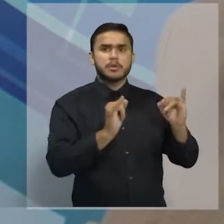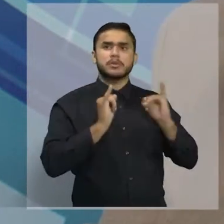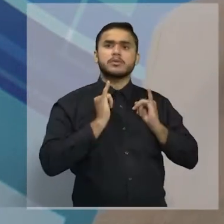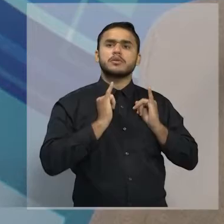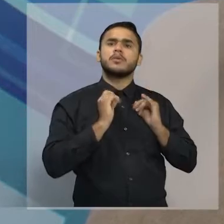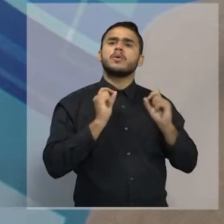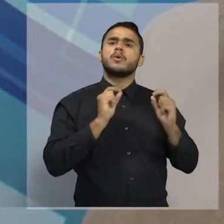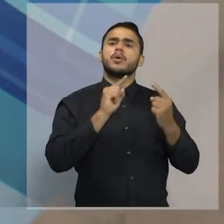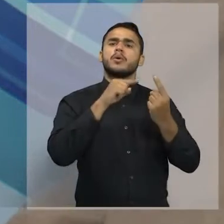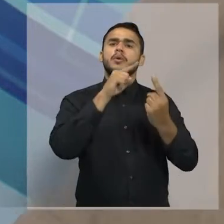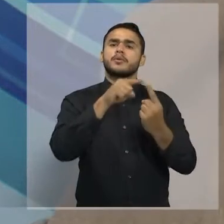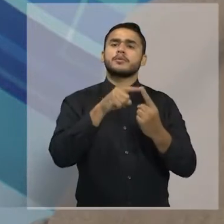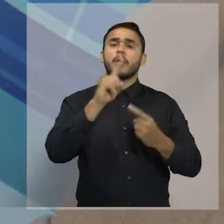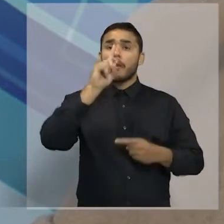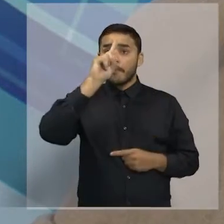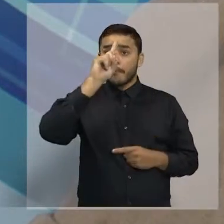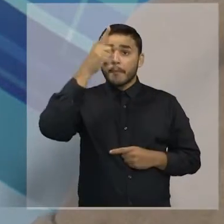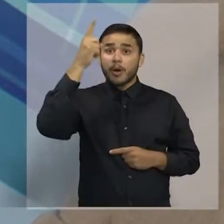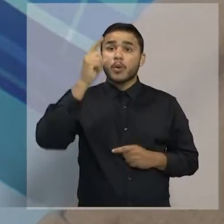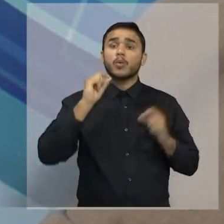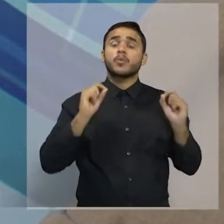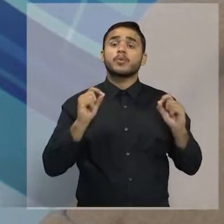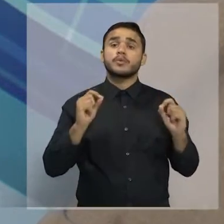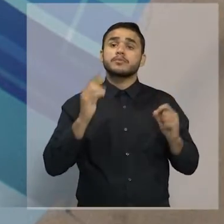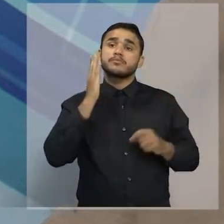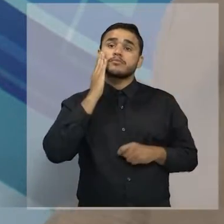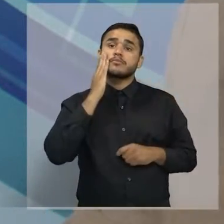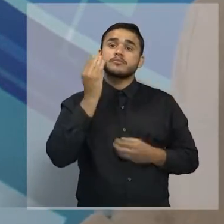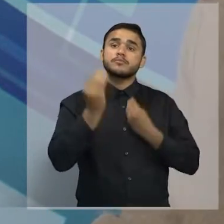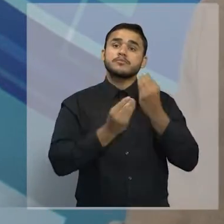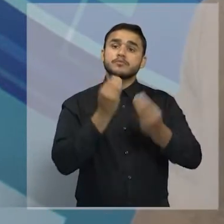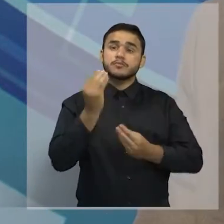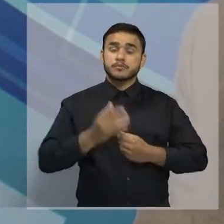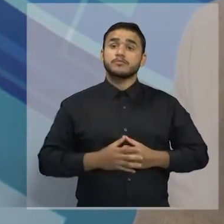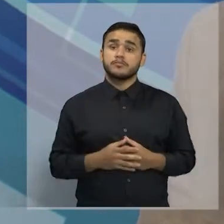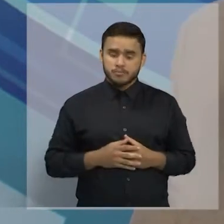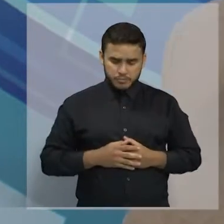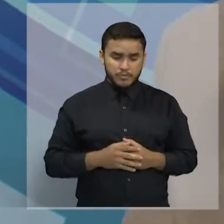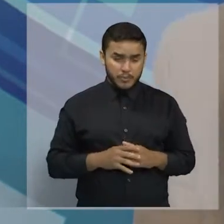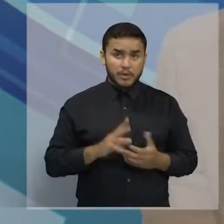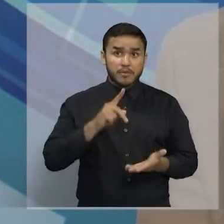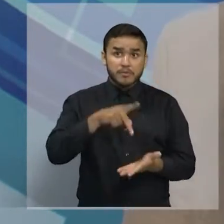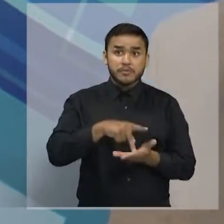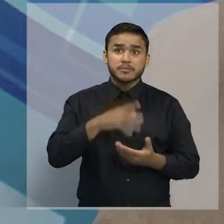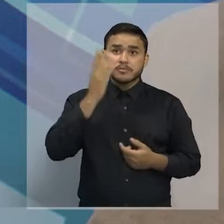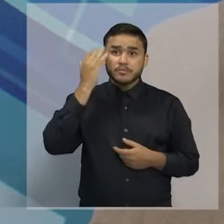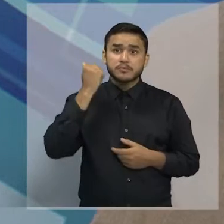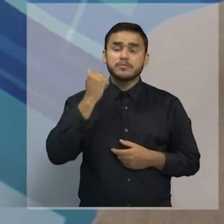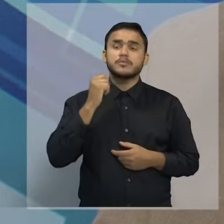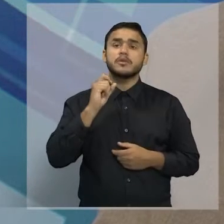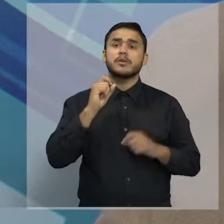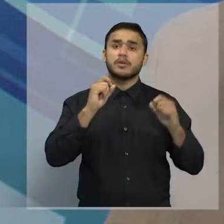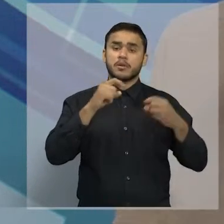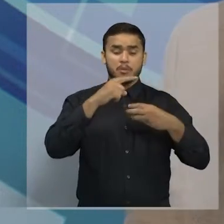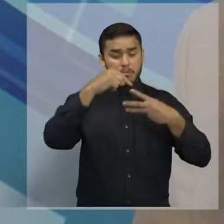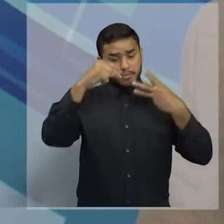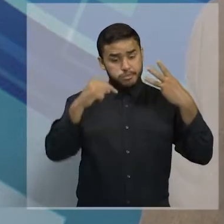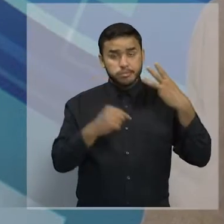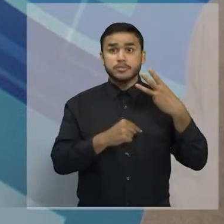está subjugado a alguma ideia anterior. Né? O que é ideal? O ideal é que se atenda a esses 3 princípios.